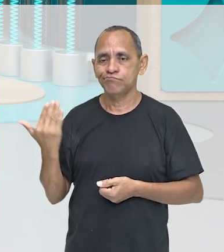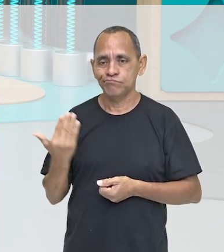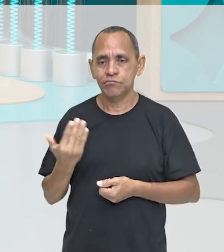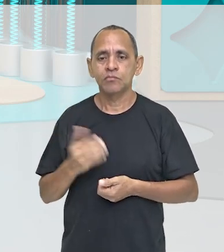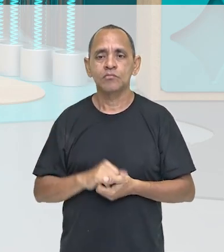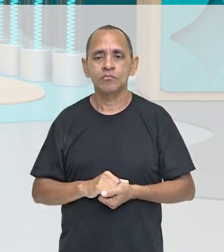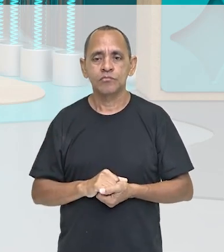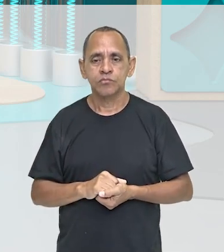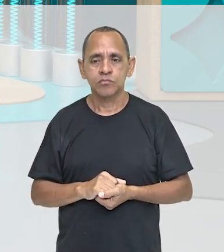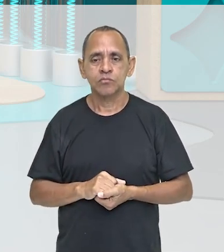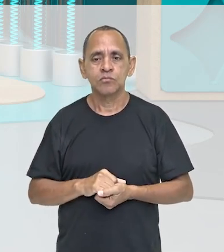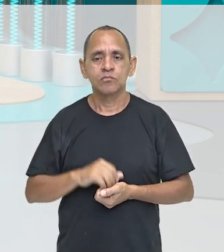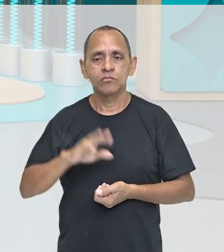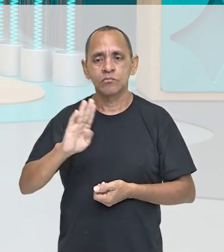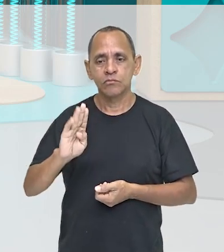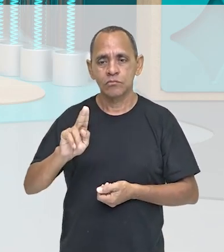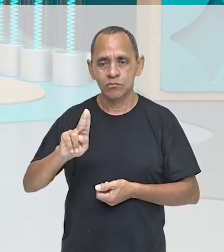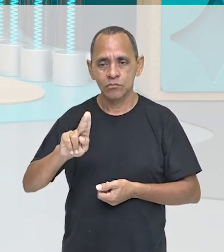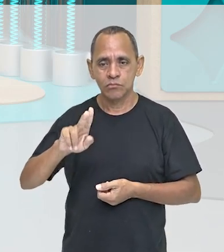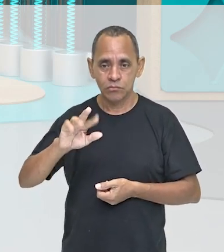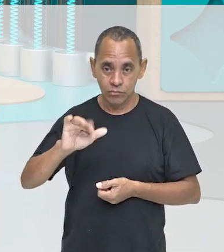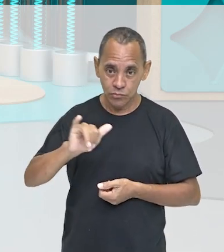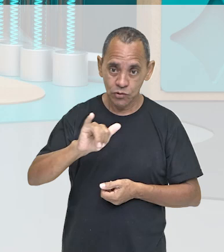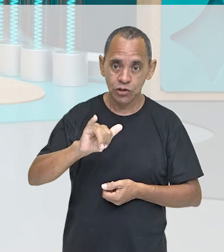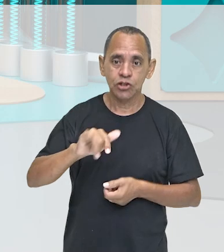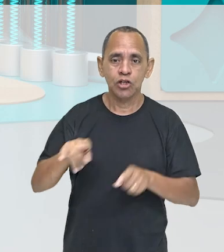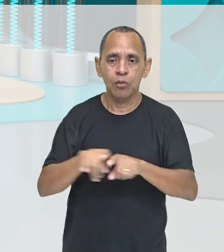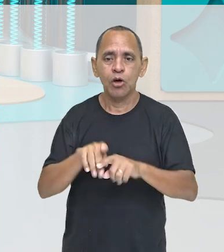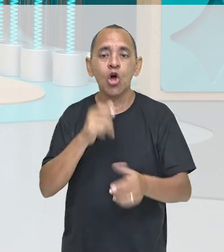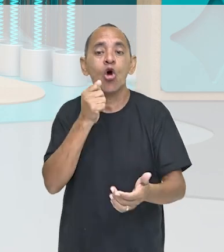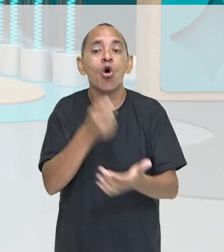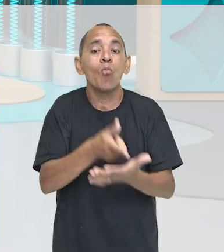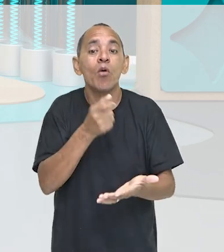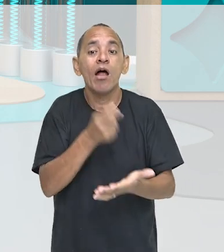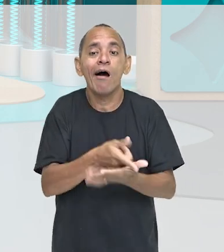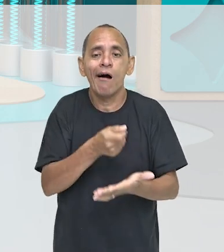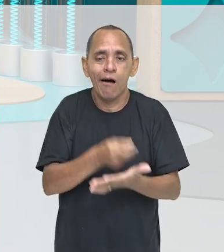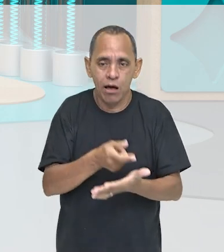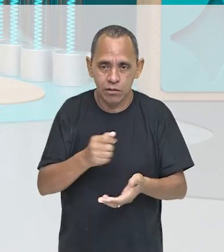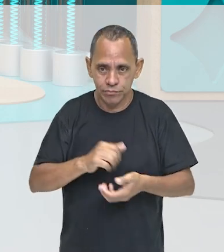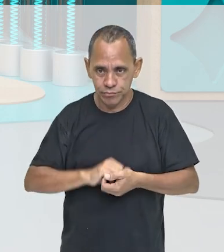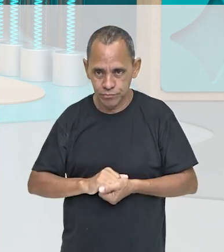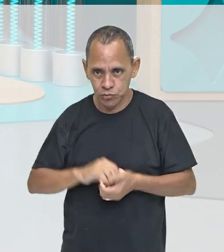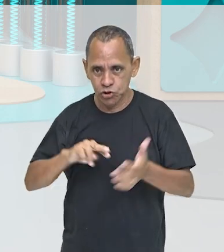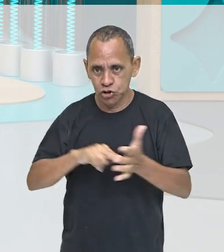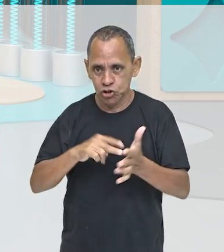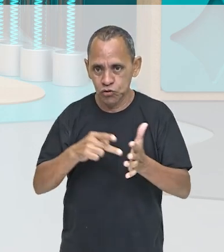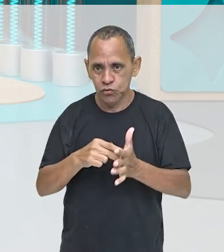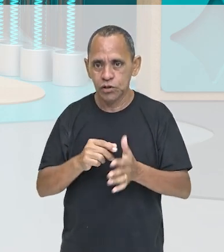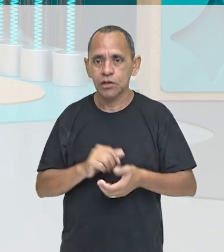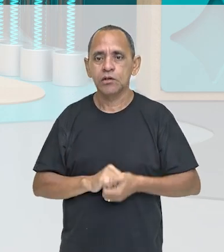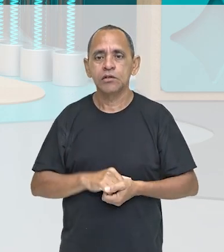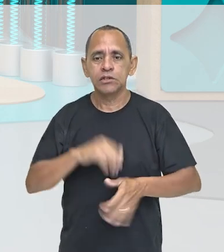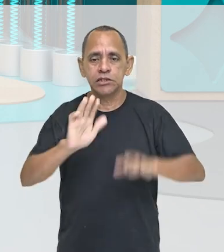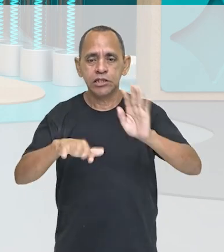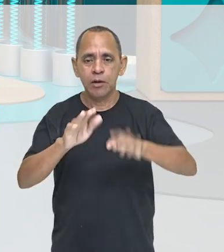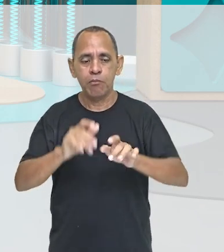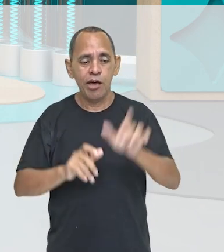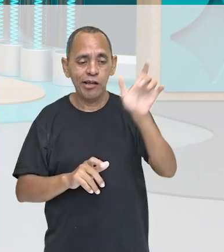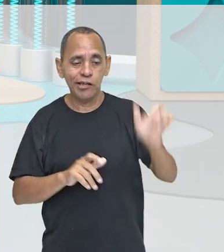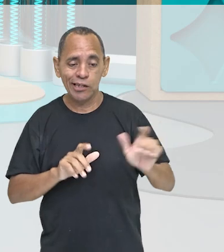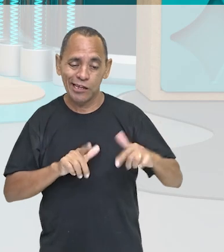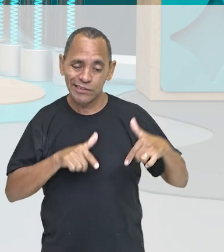comprar, will buy é compraremos, comprarei, comprarão, depende então do sujeito. Essa